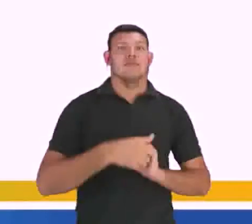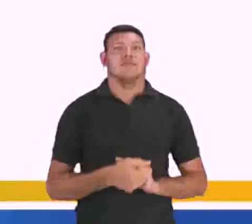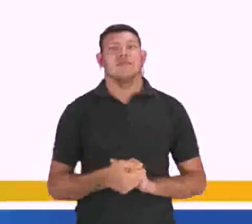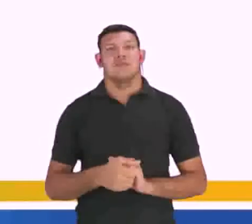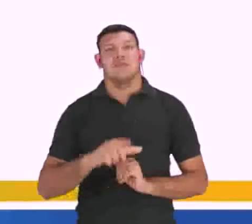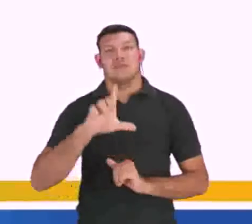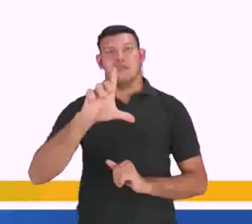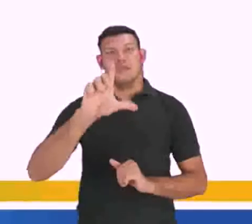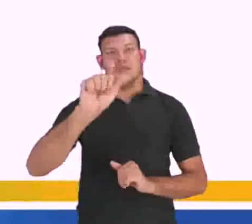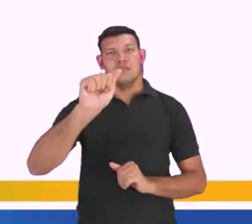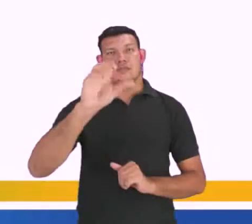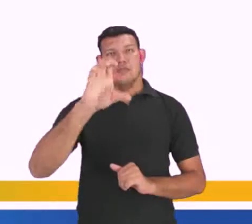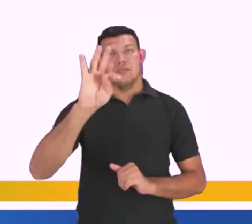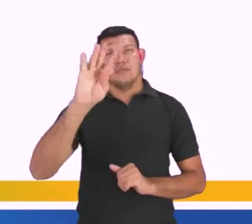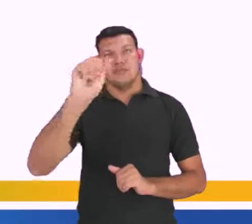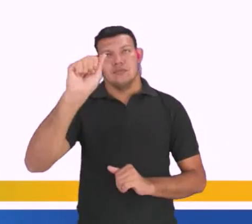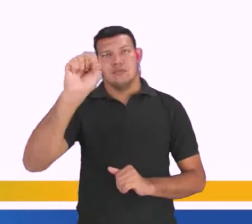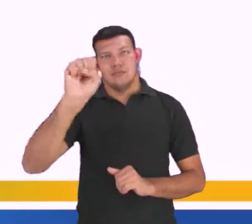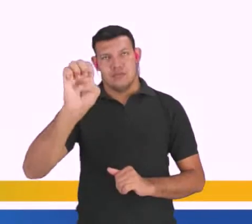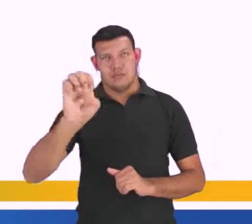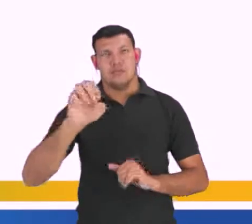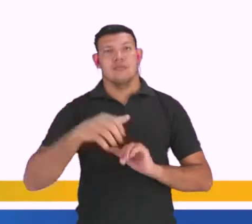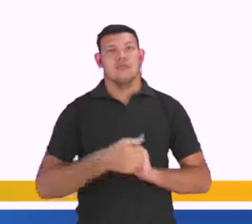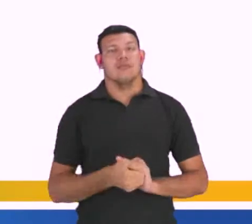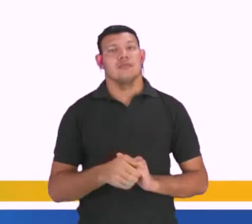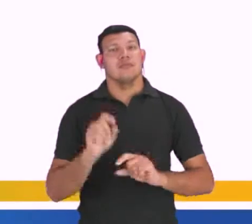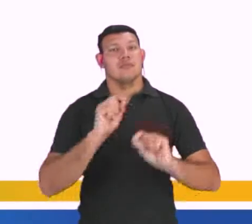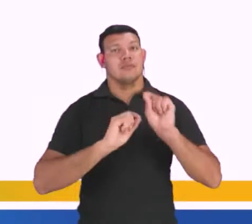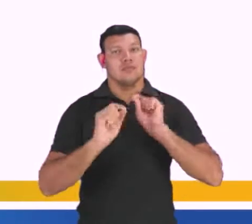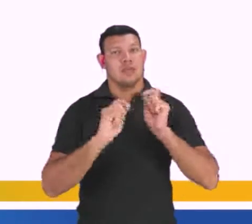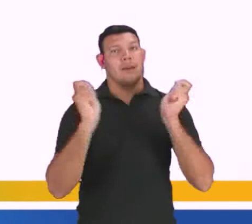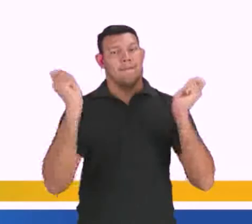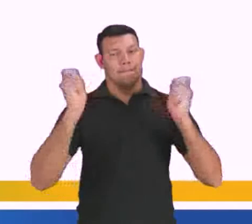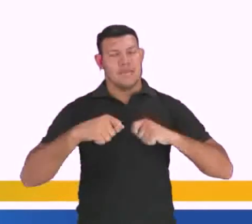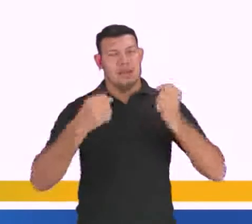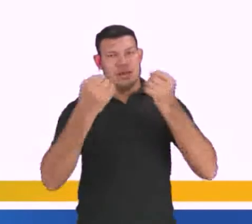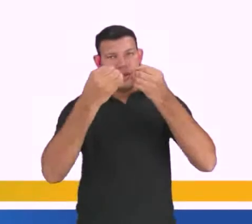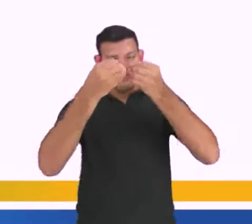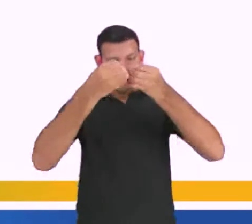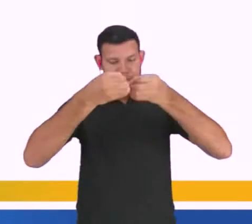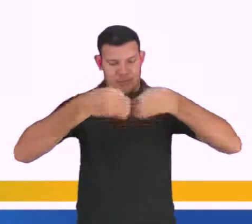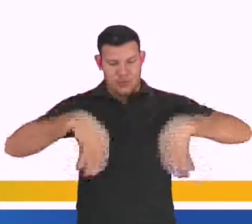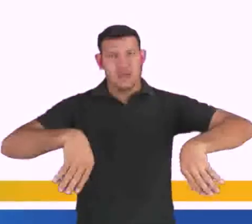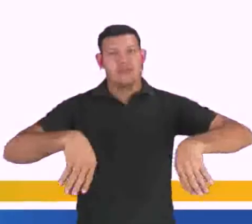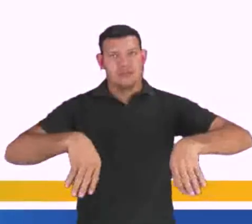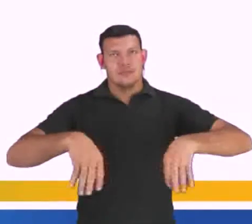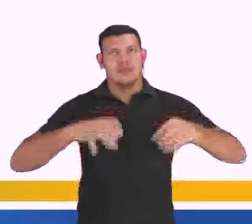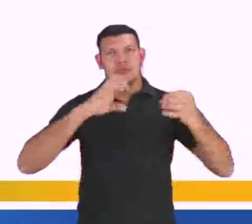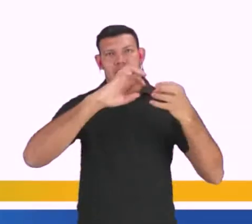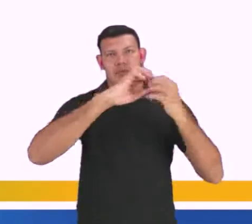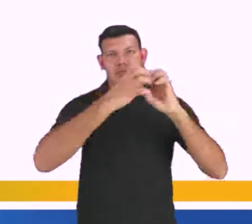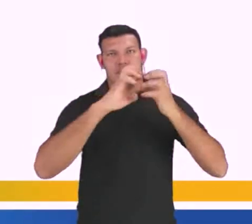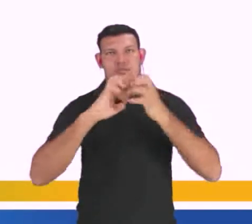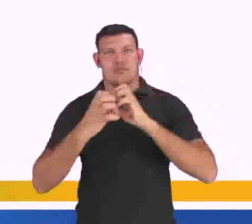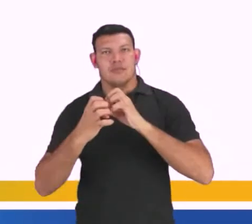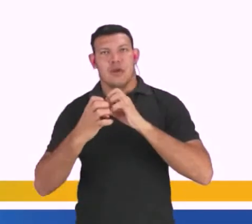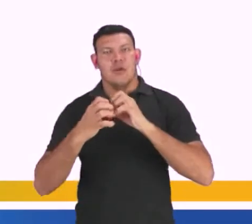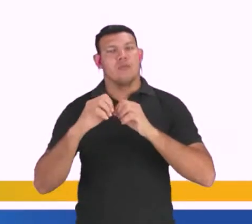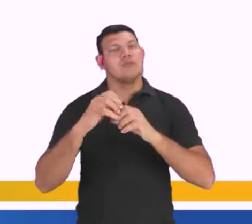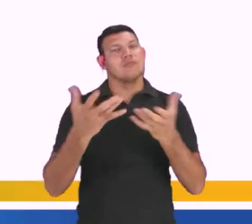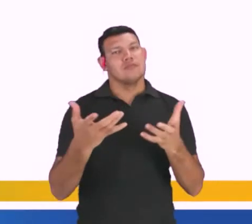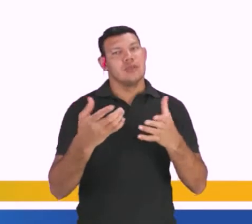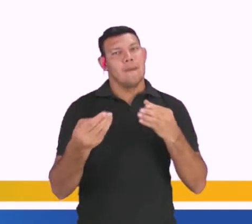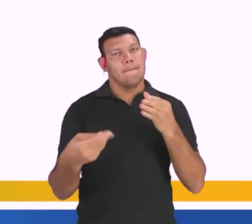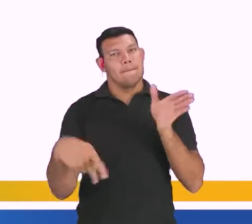lactase, como vocês podem ver, que é uma molécula que ela tem a capacidade de quebrar as moléculas de gordura que